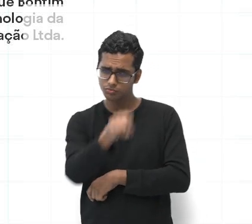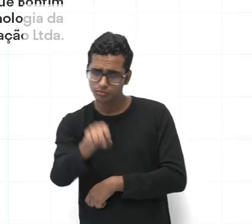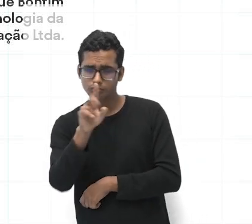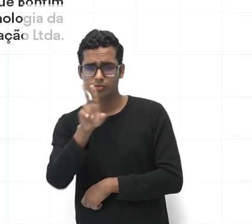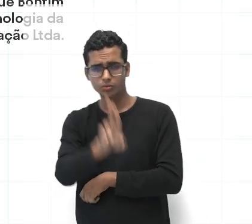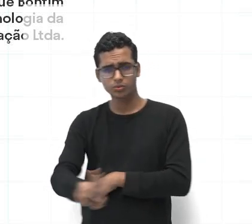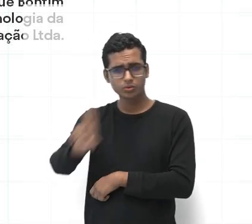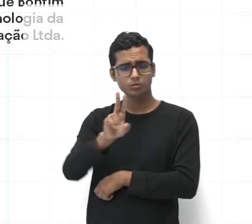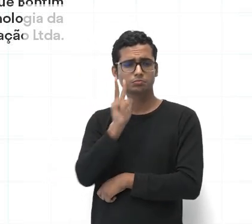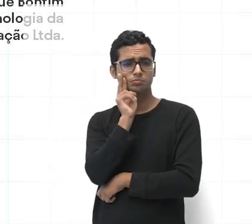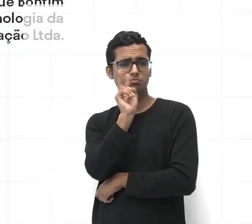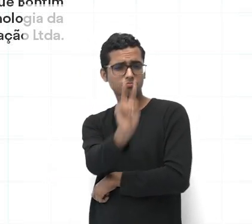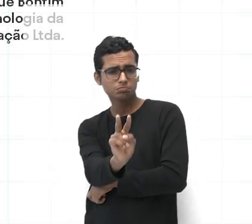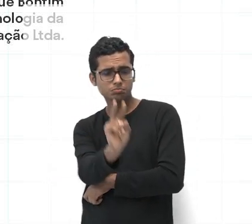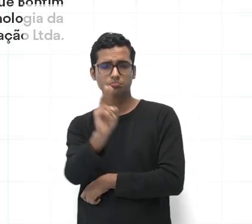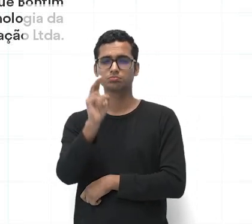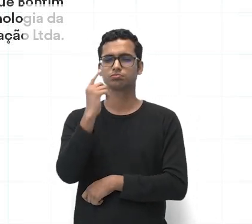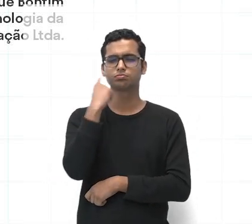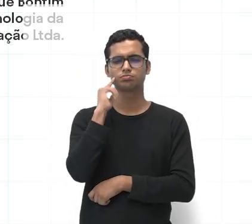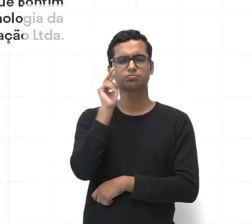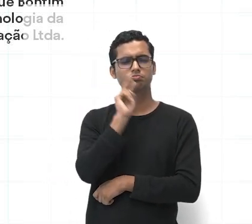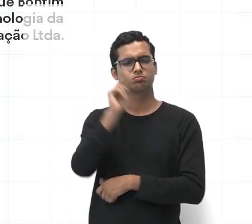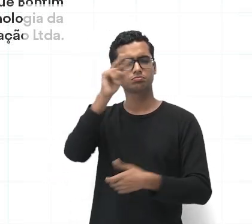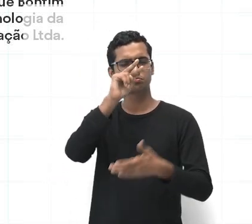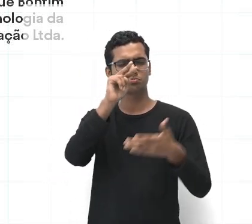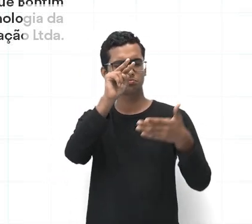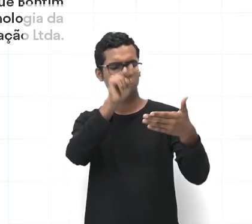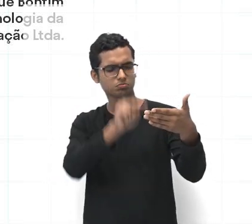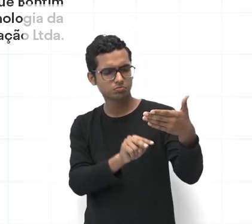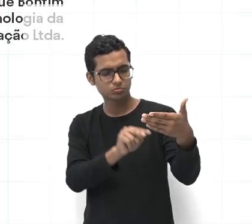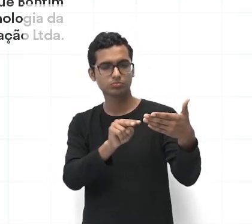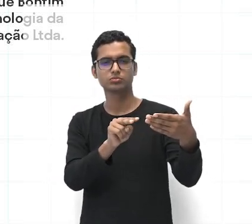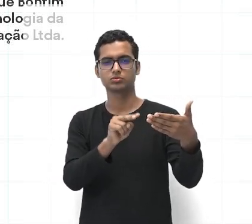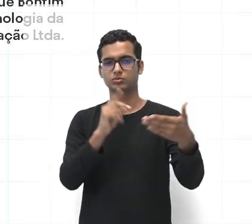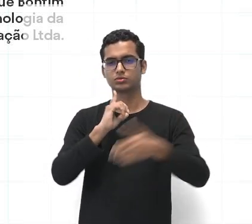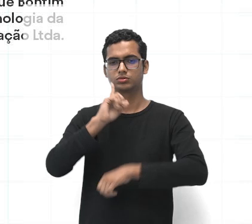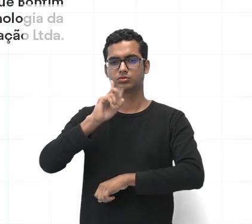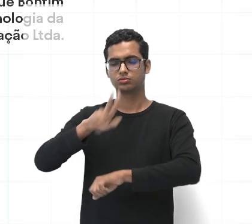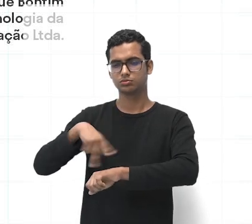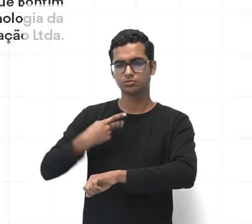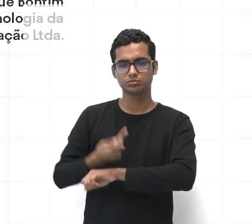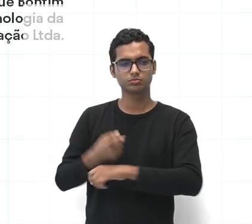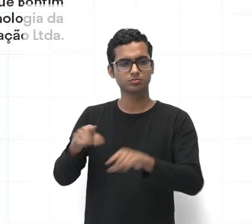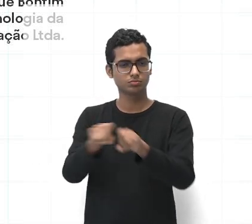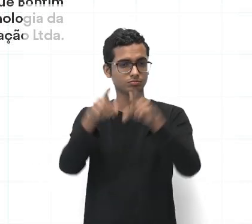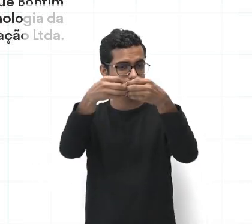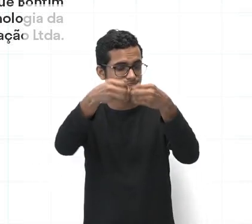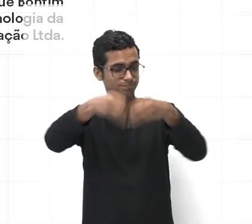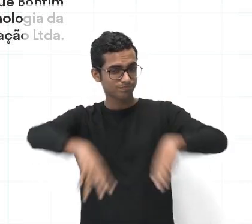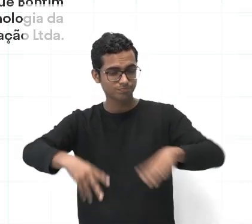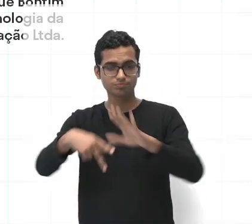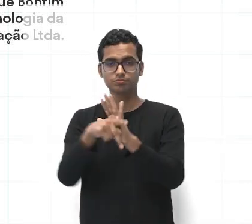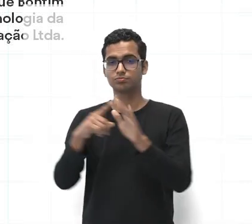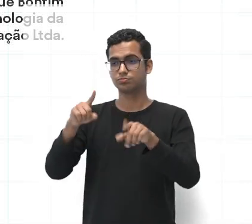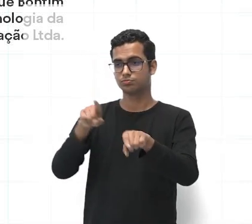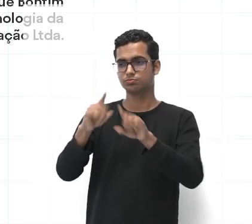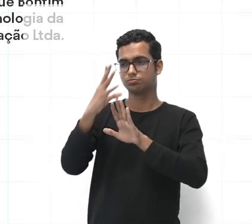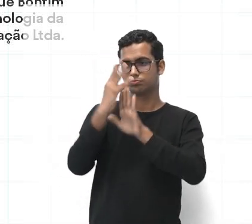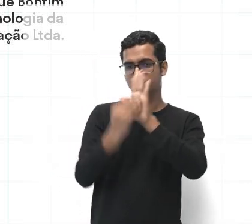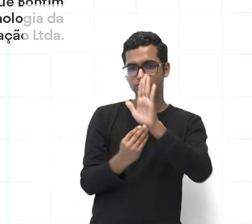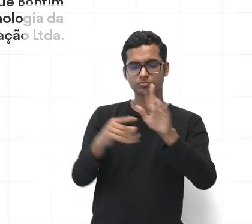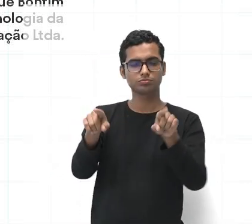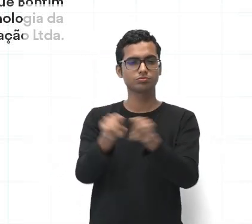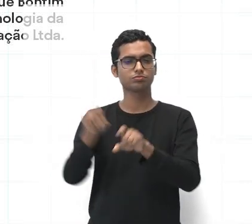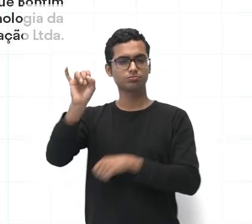a visão para fazer a leitura, você, de certa forma, vai ser prejudicado na hora de visualizar tanto conteúdo